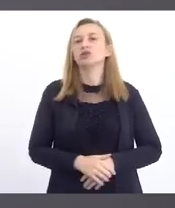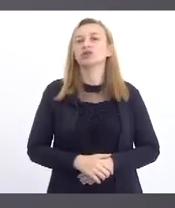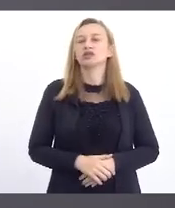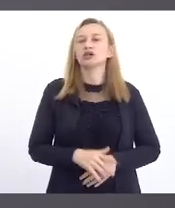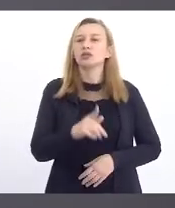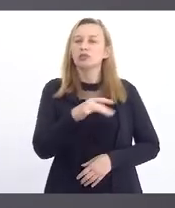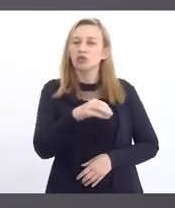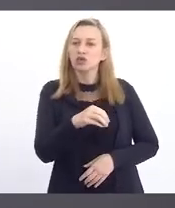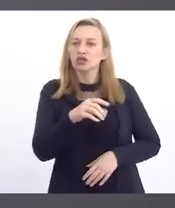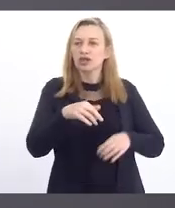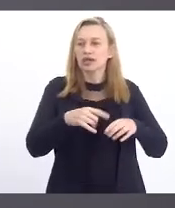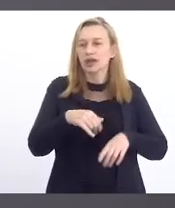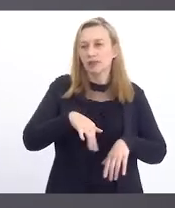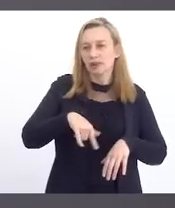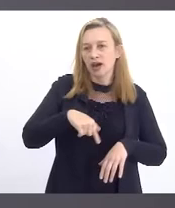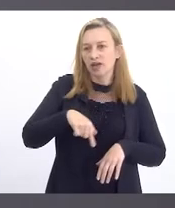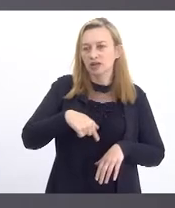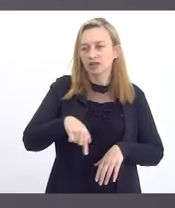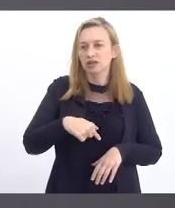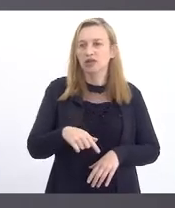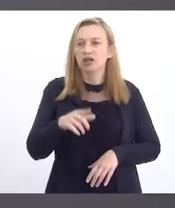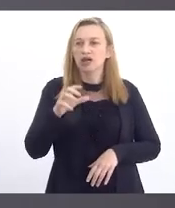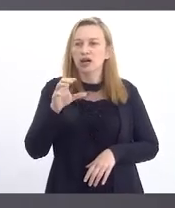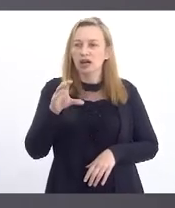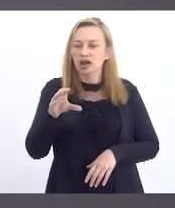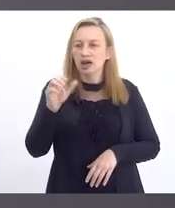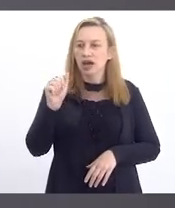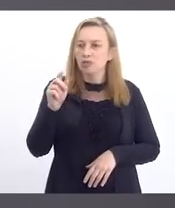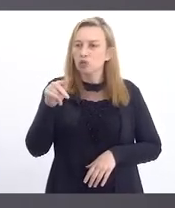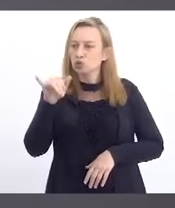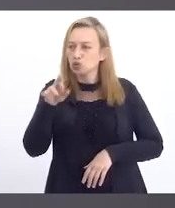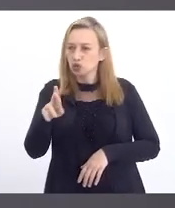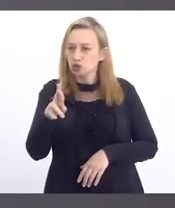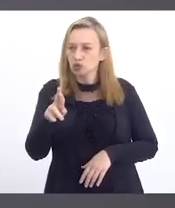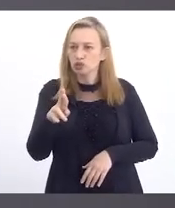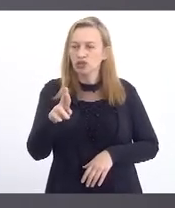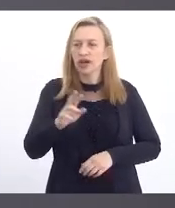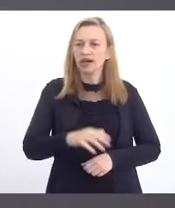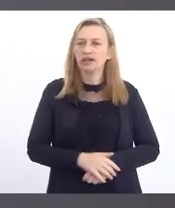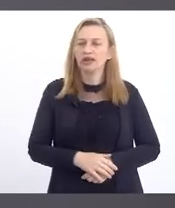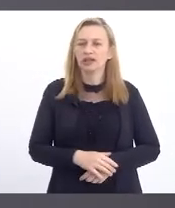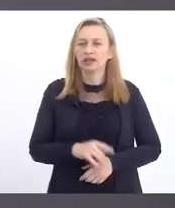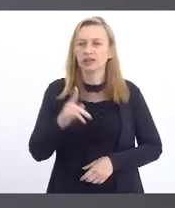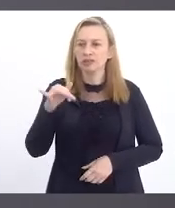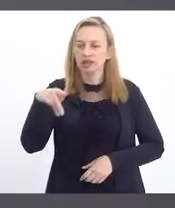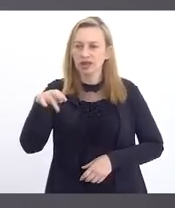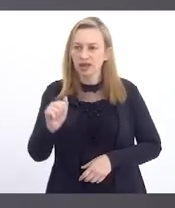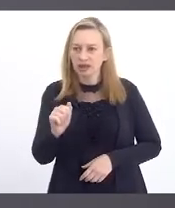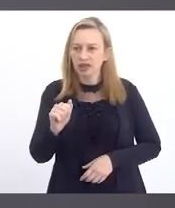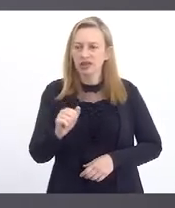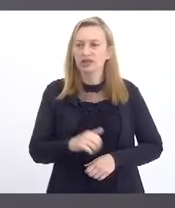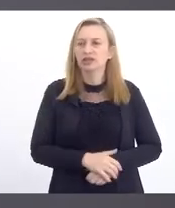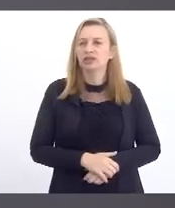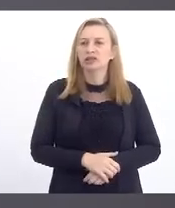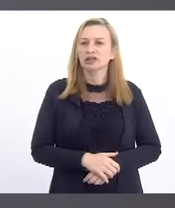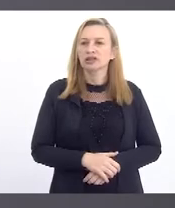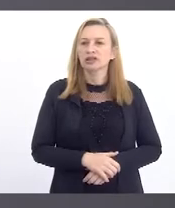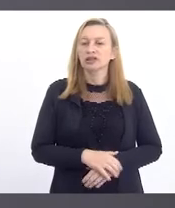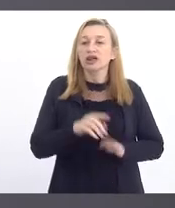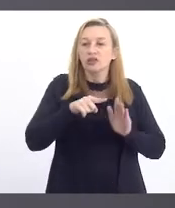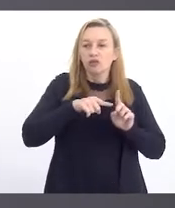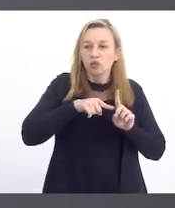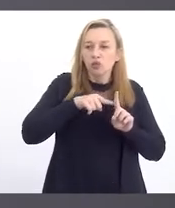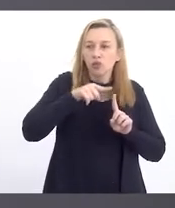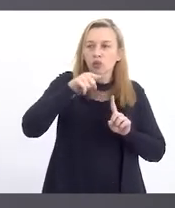Cabo Sul e Ipiranga. São três fatores que tem para a proliferação de geosmina, que é temperaturas elevadas, alto tempo